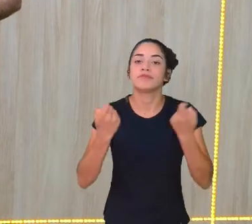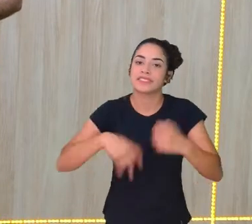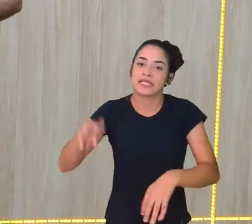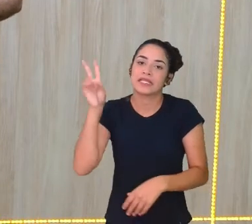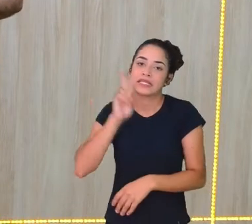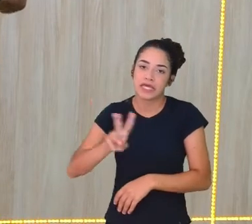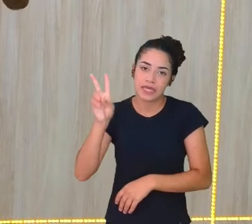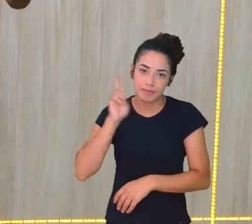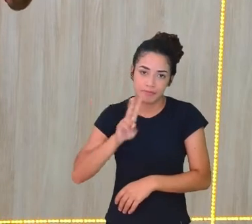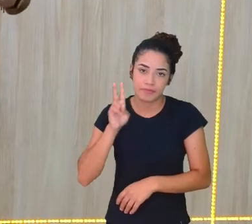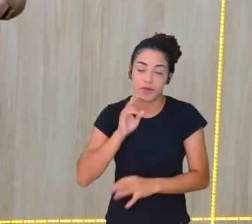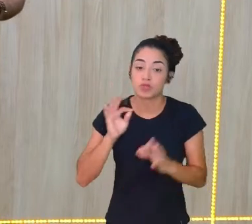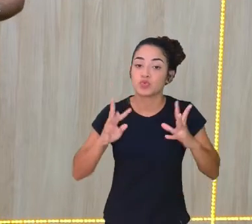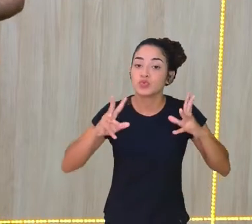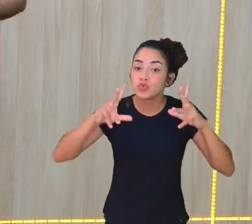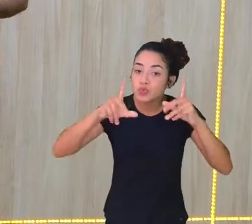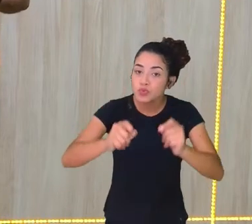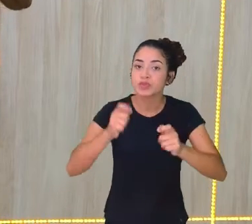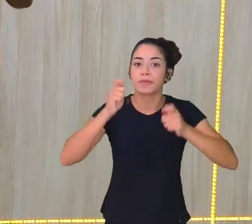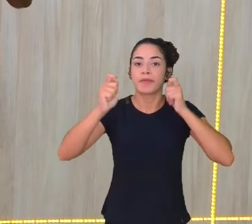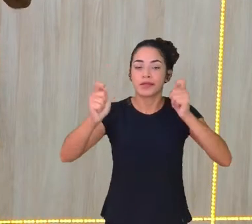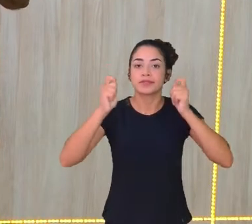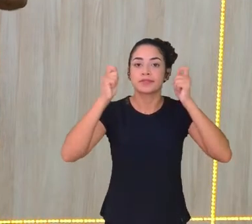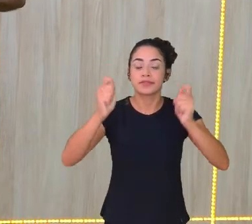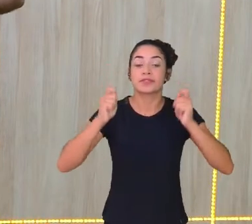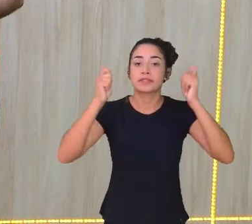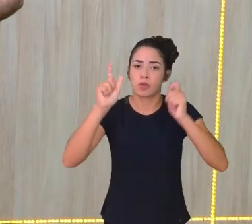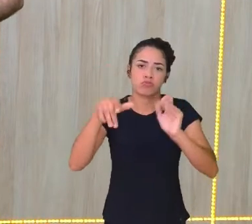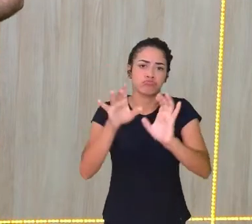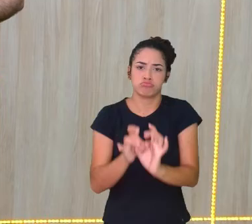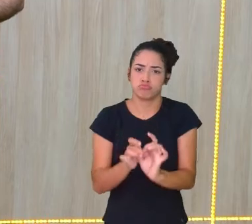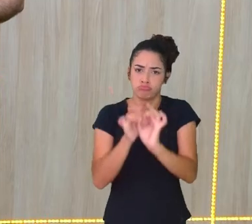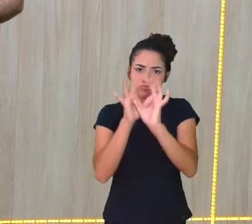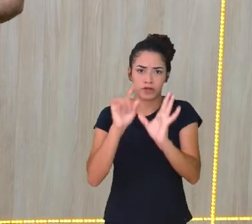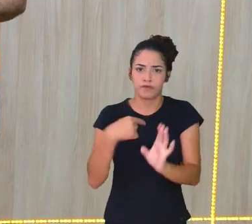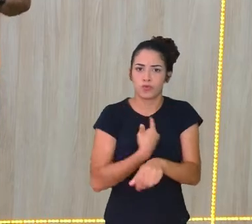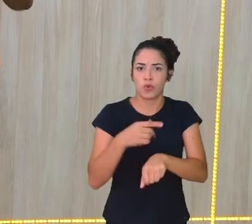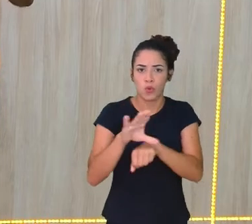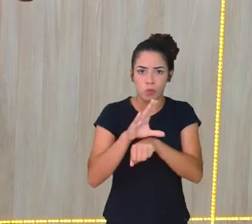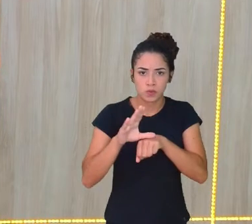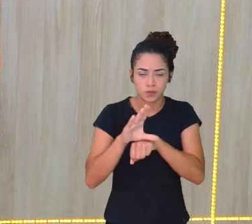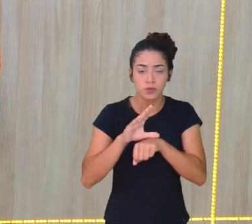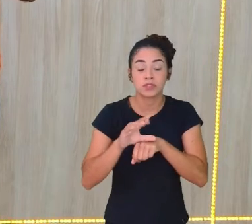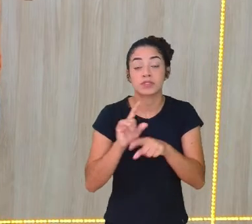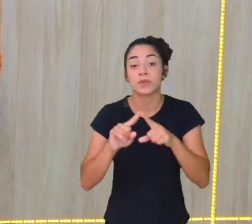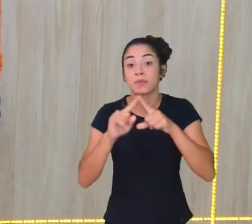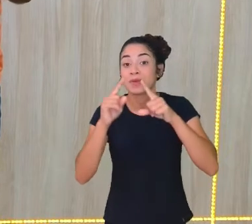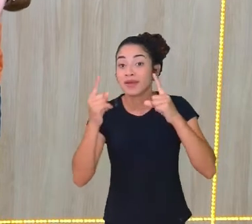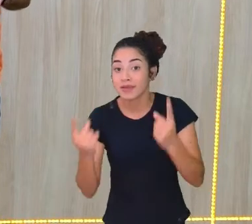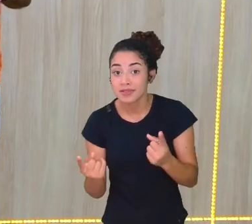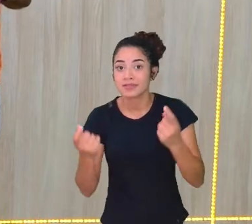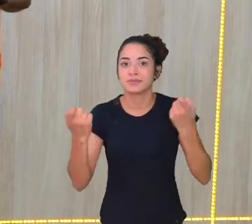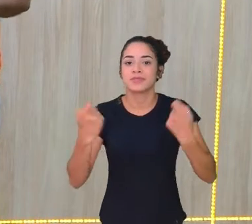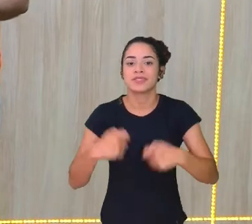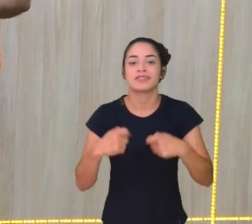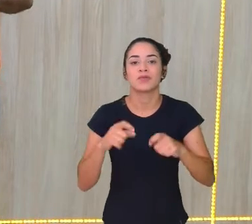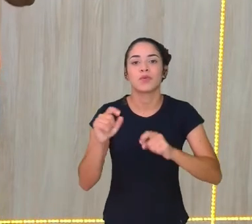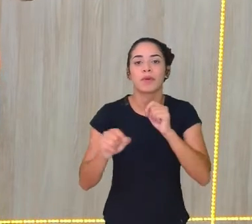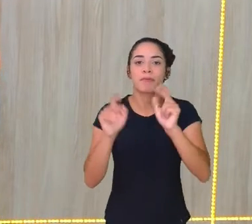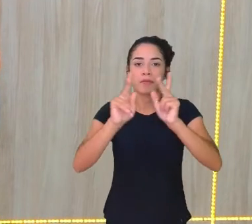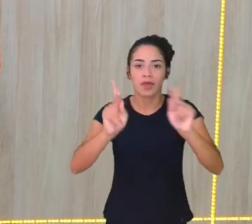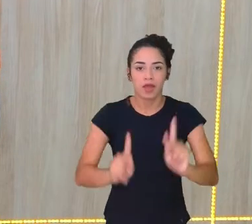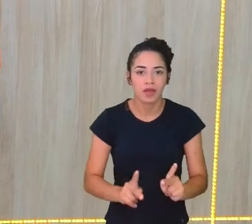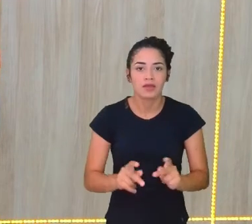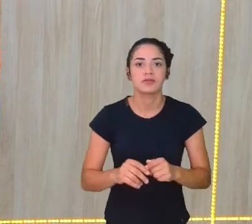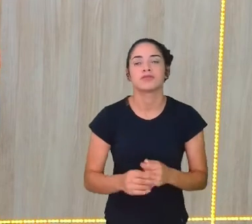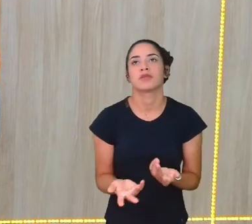lembrar, né? Toda manifestação ela é permitida pela nossa Constituição, desde que ela seja pacífica, né? E